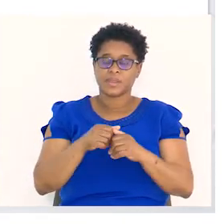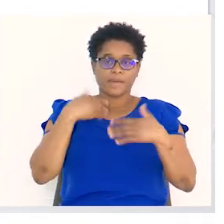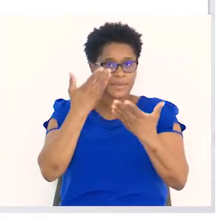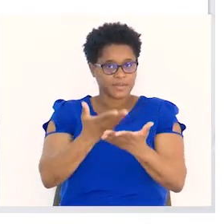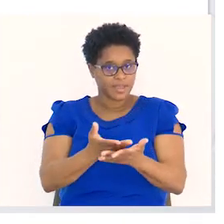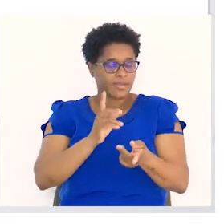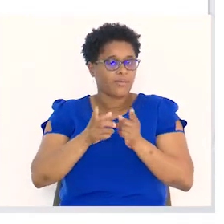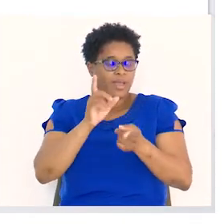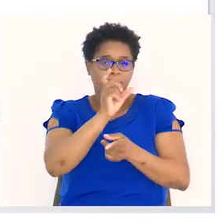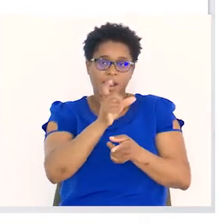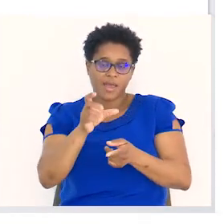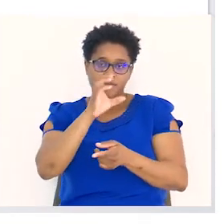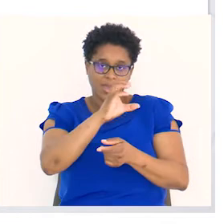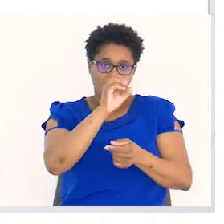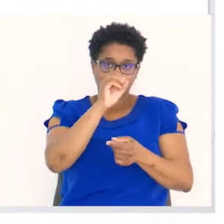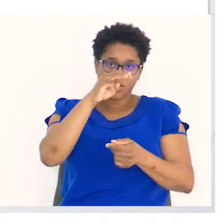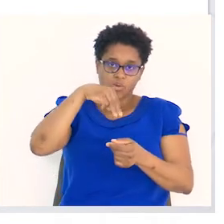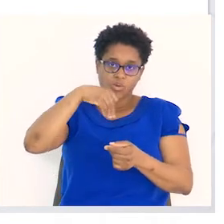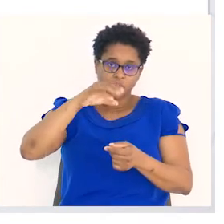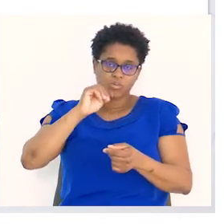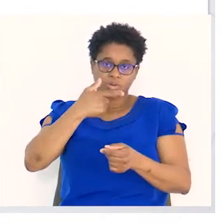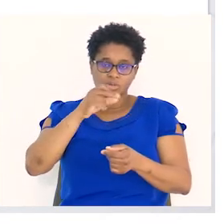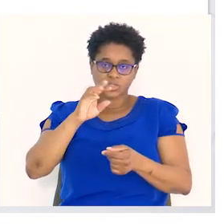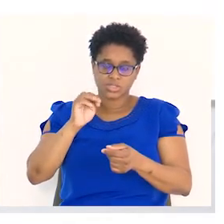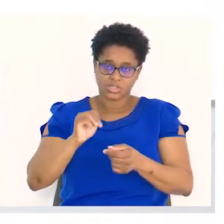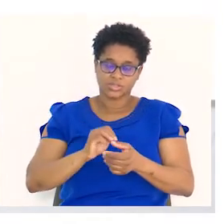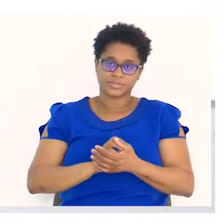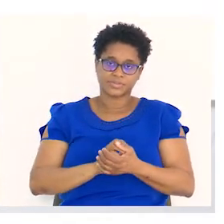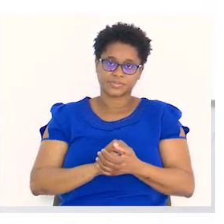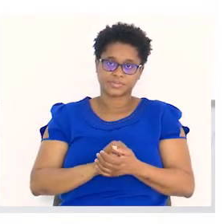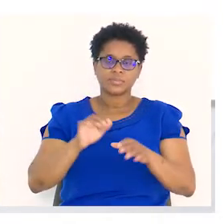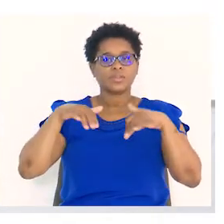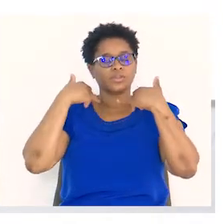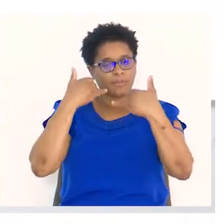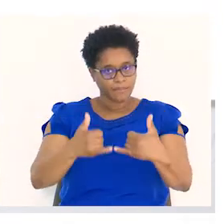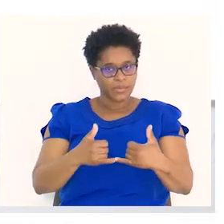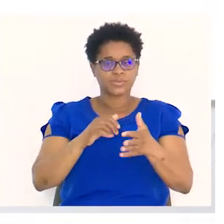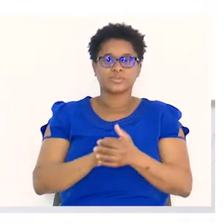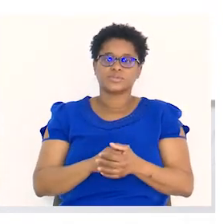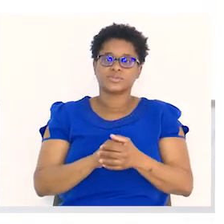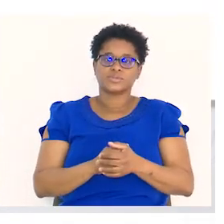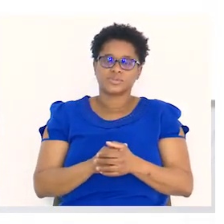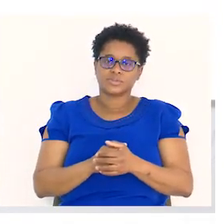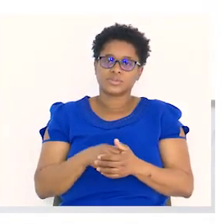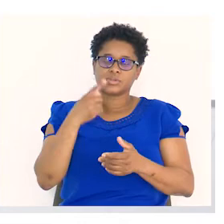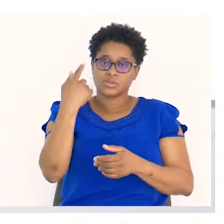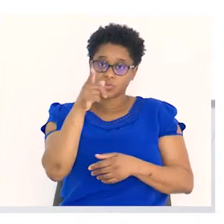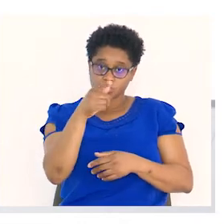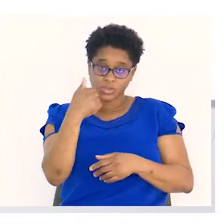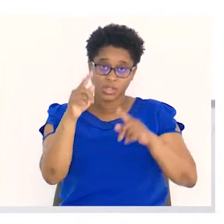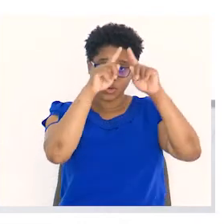Apresenta-se aquilo que é palavra composta, ou então palavras compostas. Depois, tu tens coluna